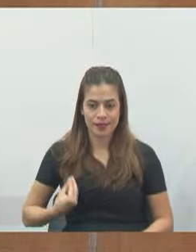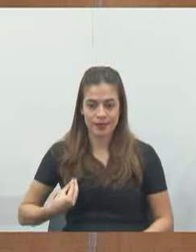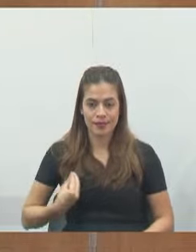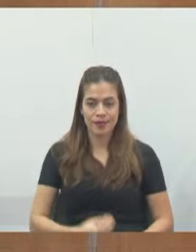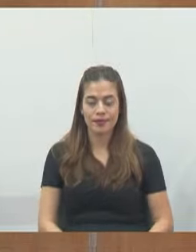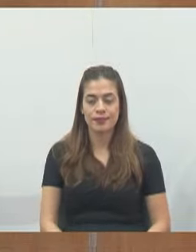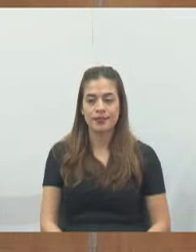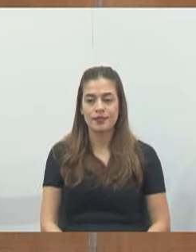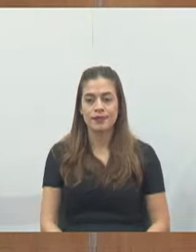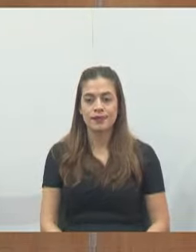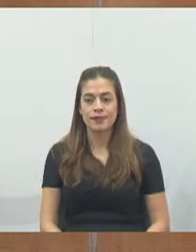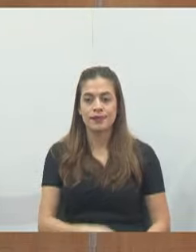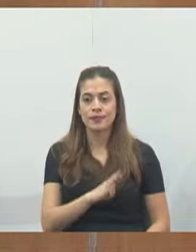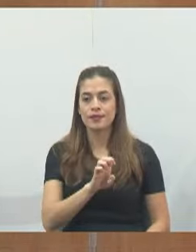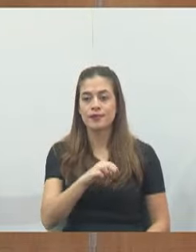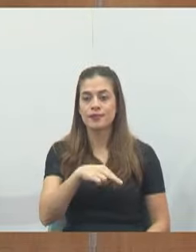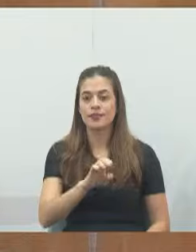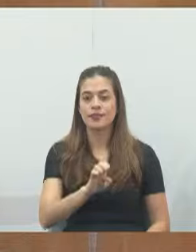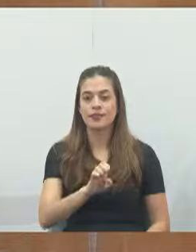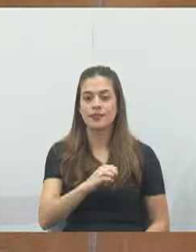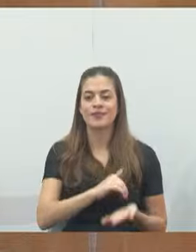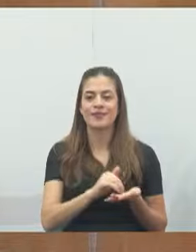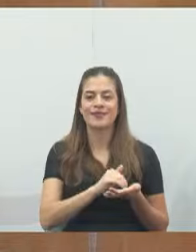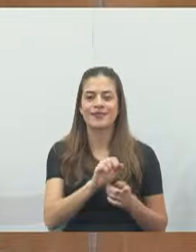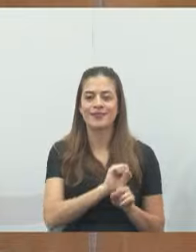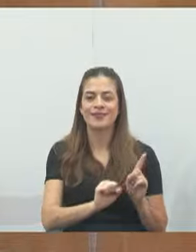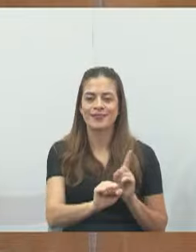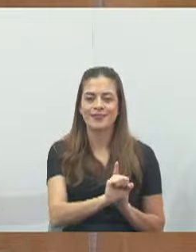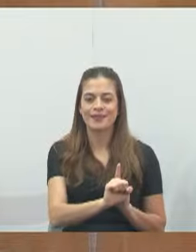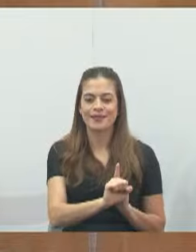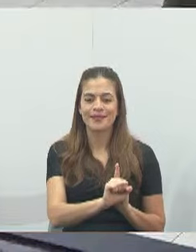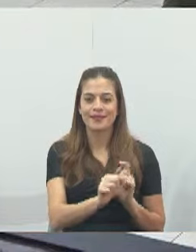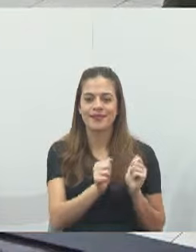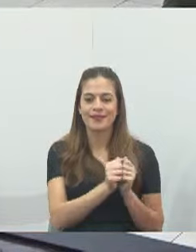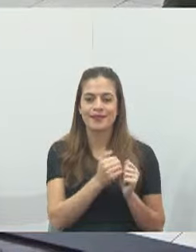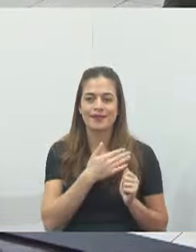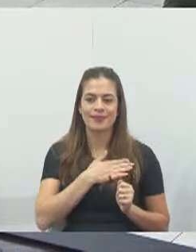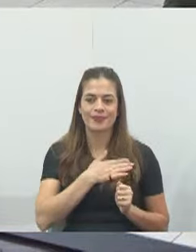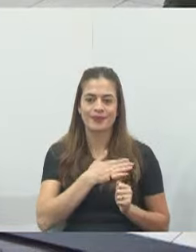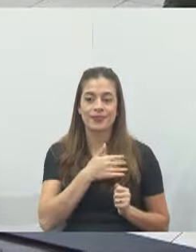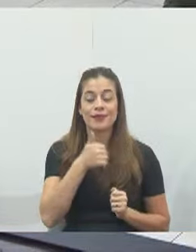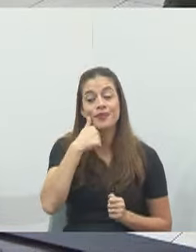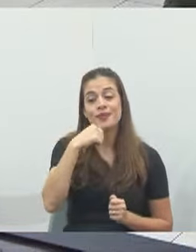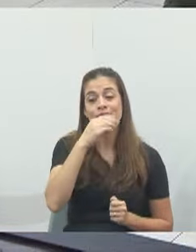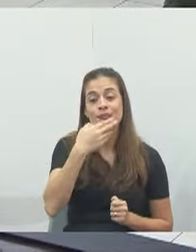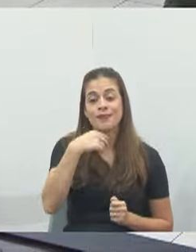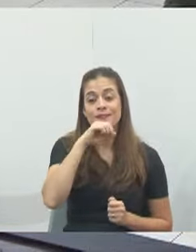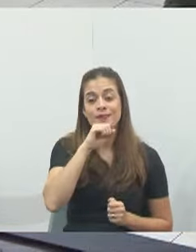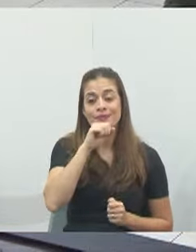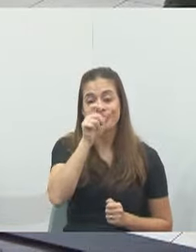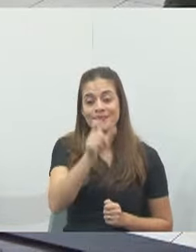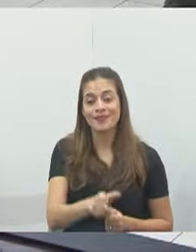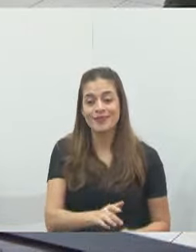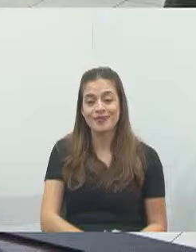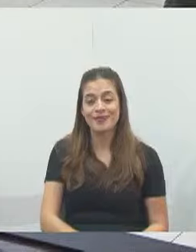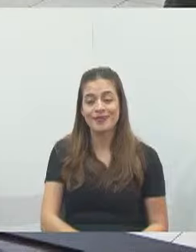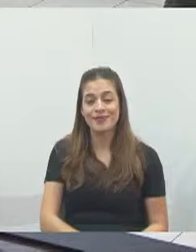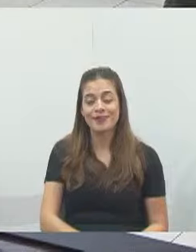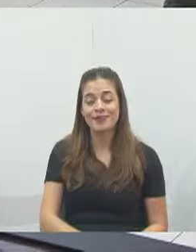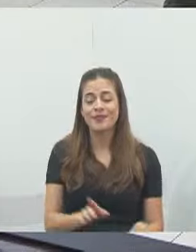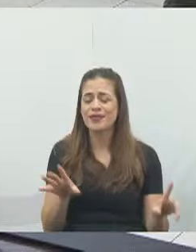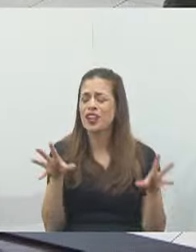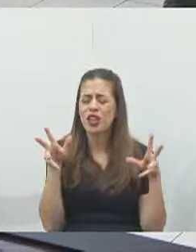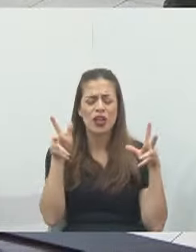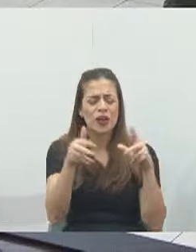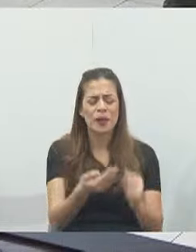presentes, a Beni, secretária de Assistência Social comigo, os pais, pai e a mãe do Fabrício, e